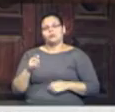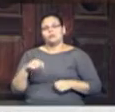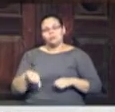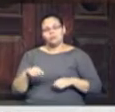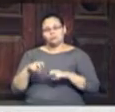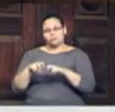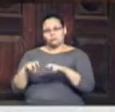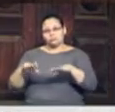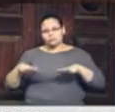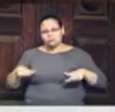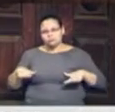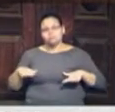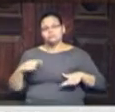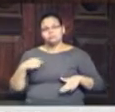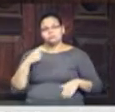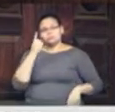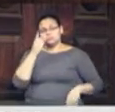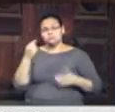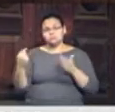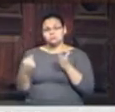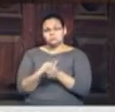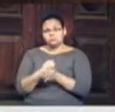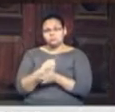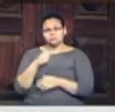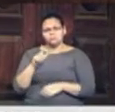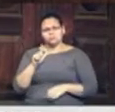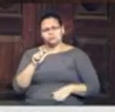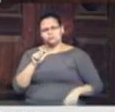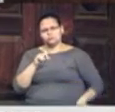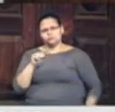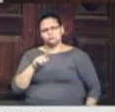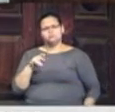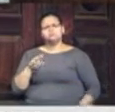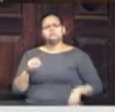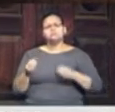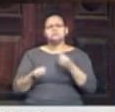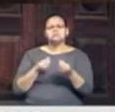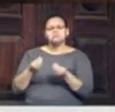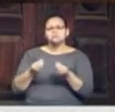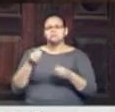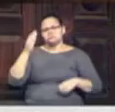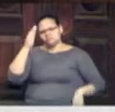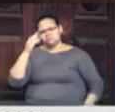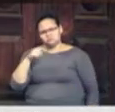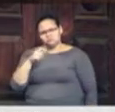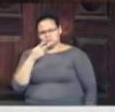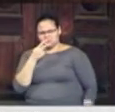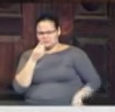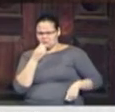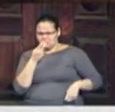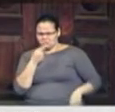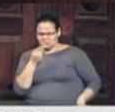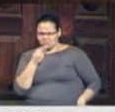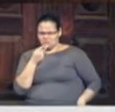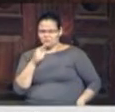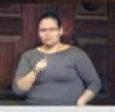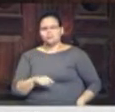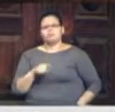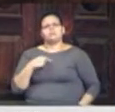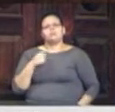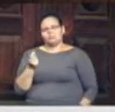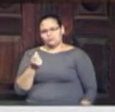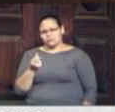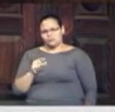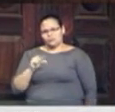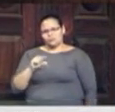deputado me perguntava assim: Luiz Paulo, como é que eles sabem, como é que você está dizendo que a tarifa vai